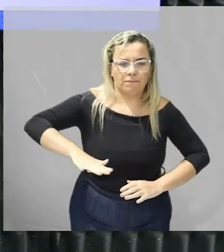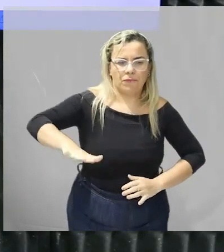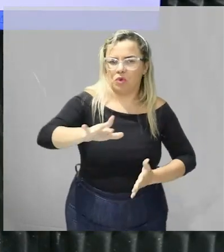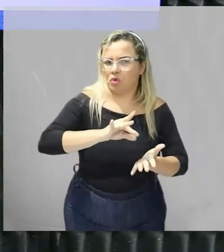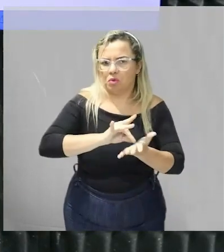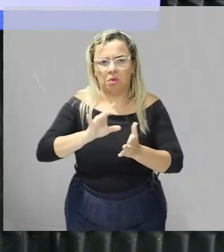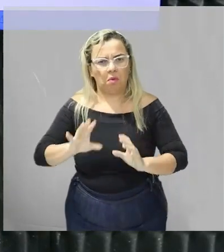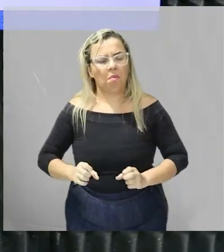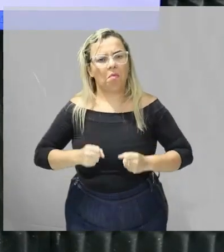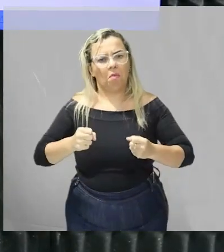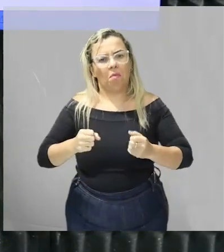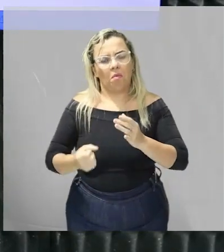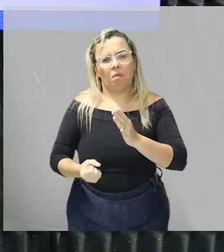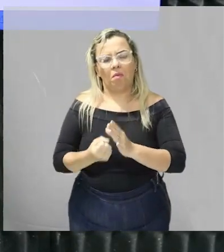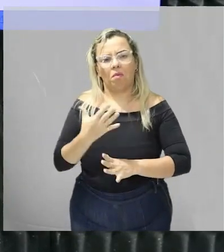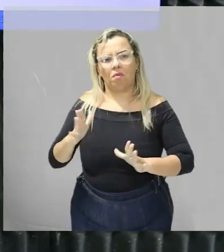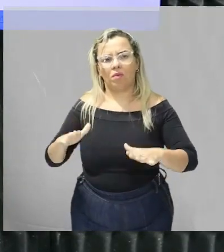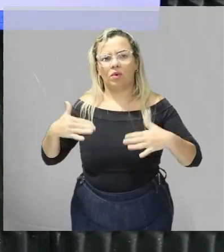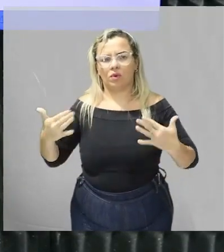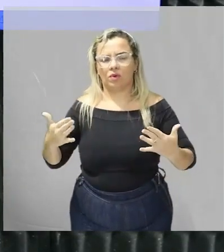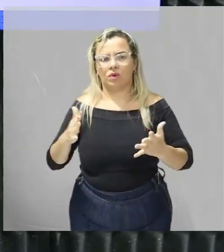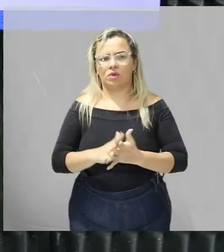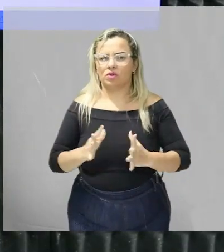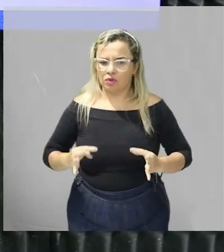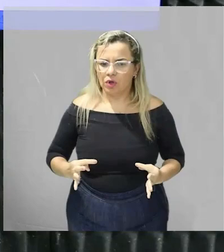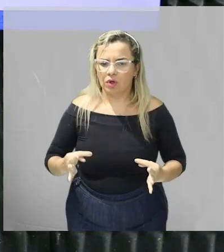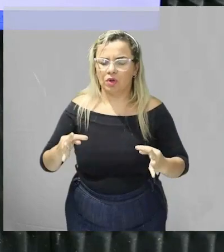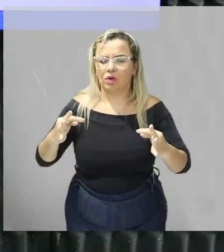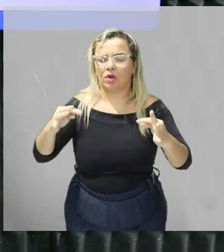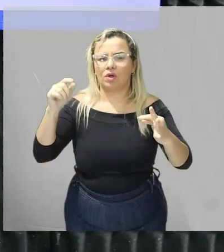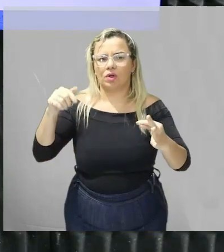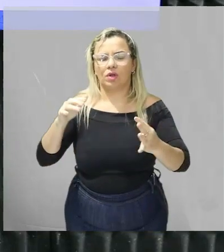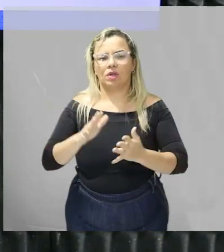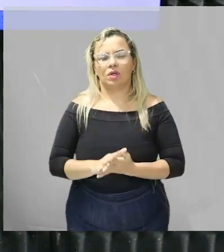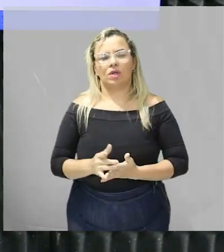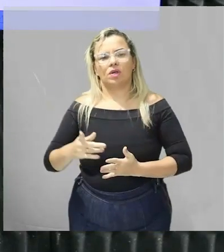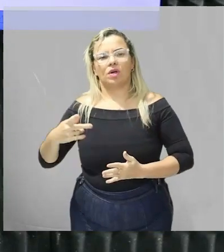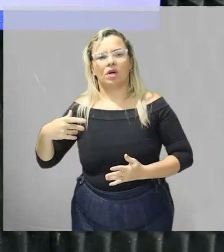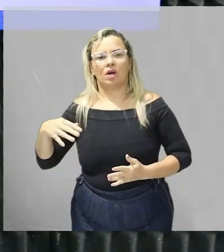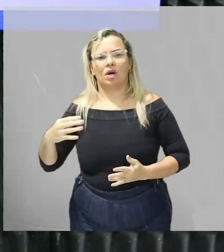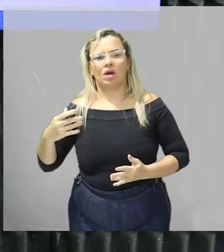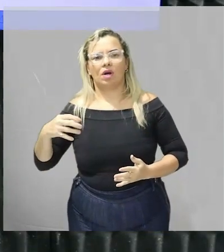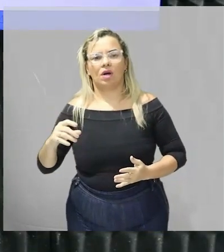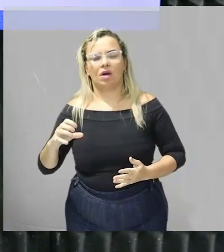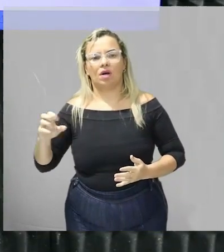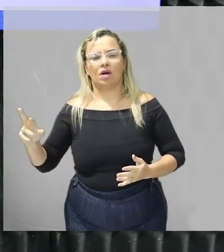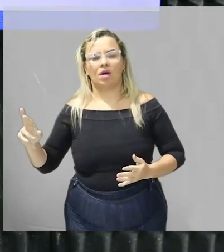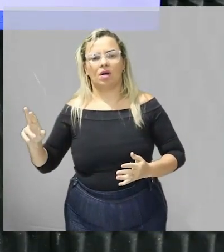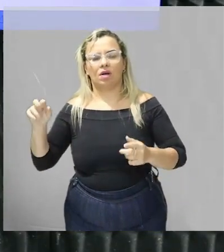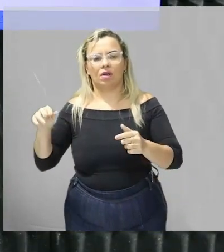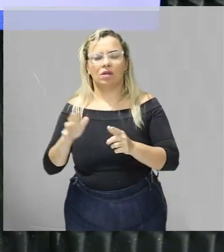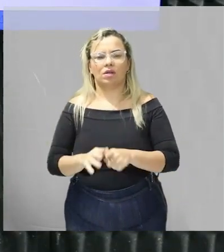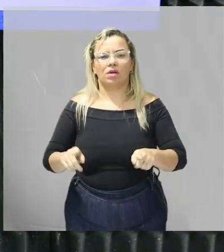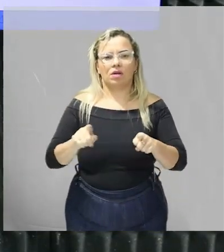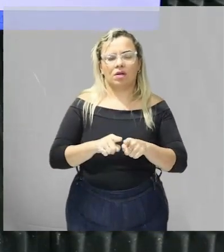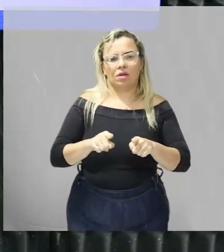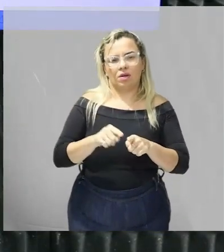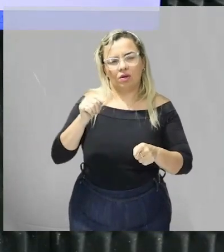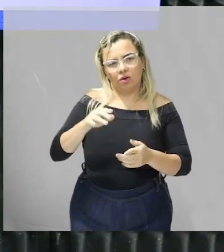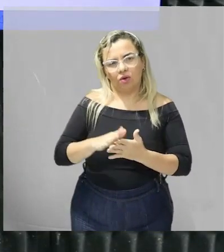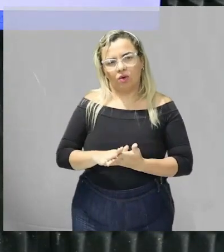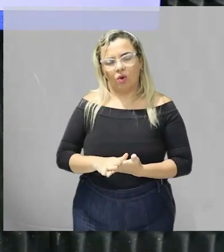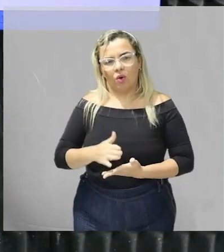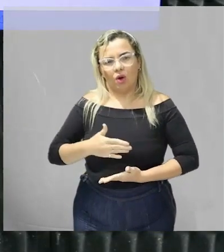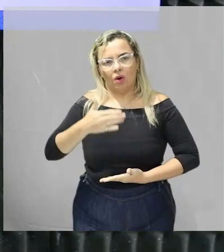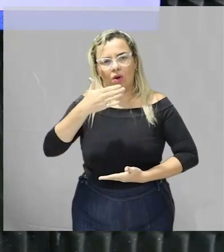a qualquer momento, inclusive inimigos cibernéticos. A gente vê, por exemplo, os ataques de hackers. Olha, por exemplo, o Estado Islâmico, o grupo terrorista, como eles se utilizam